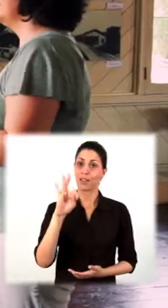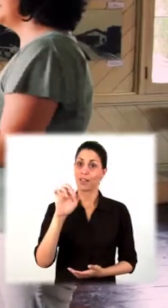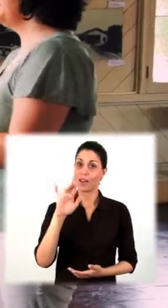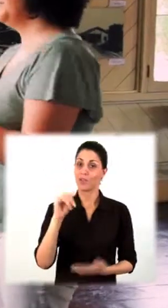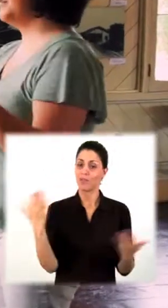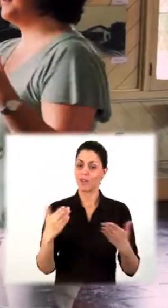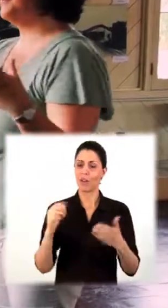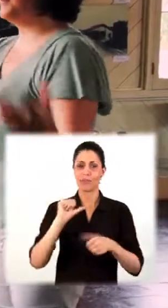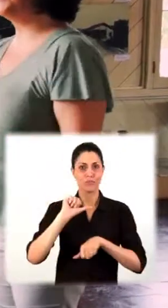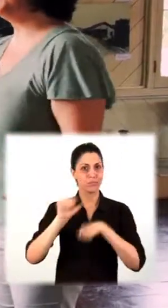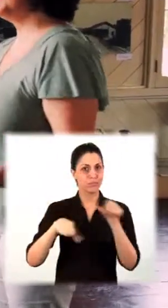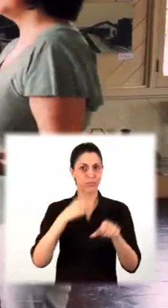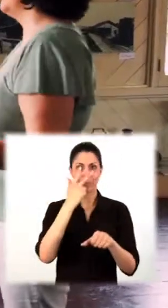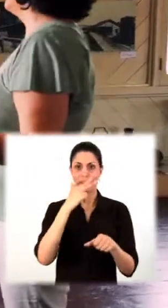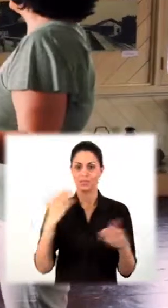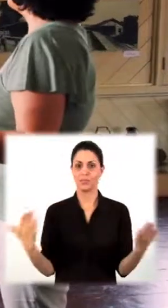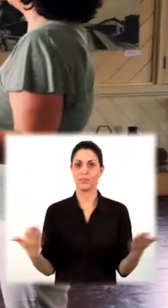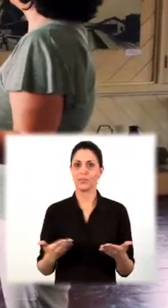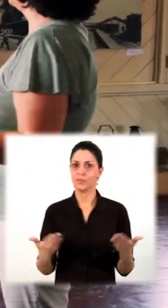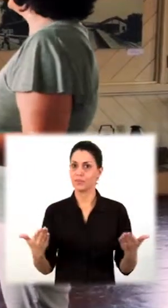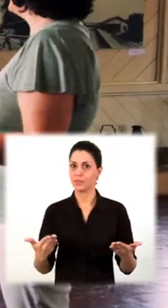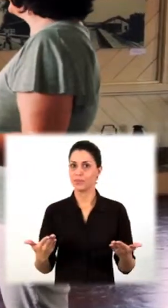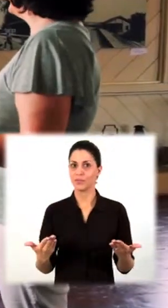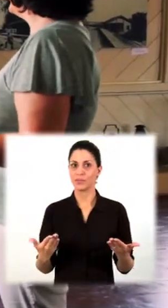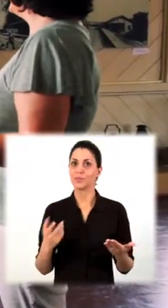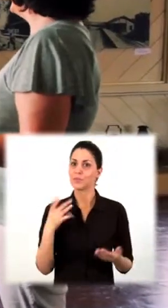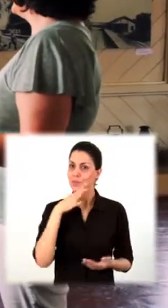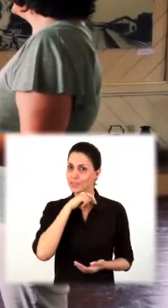agora esse tempo veio para um outro momento, percebeu?